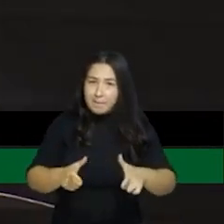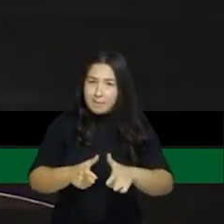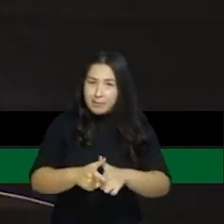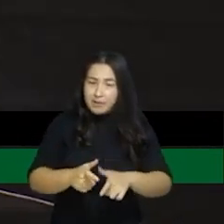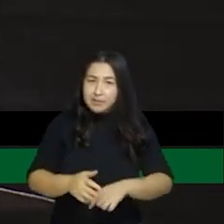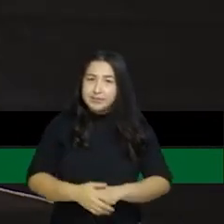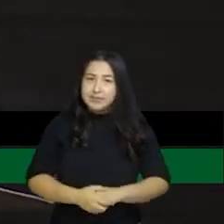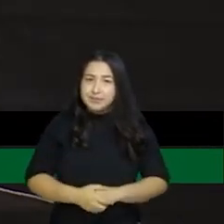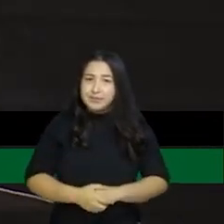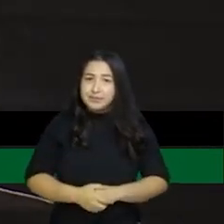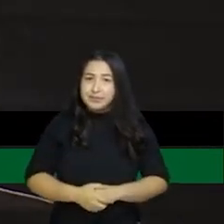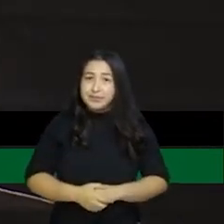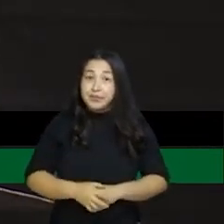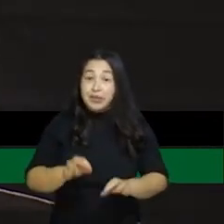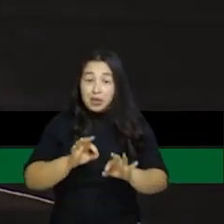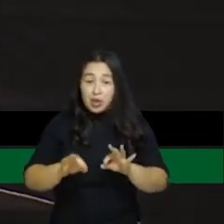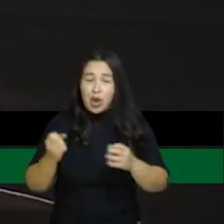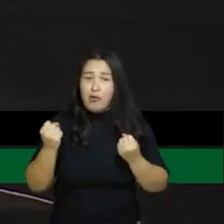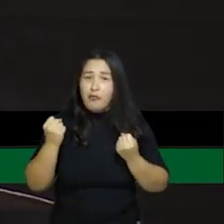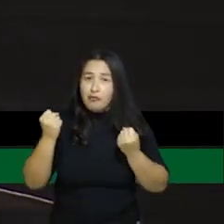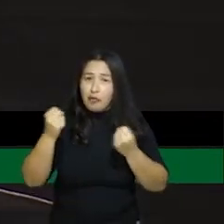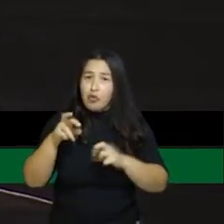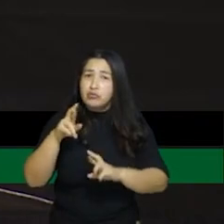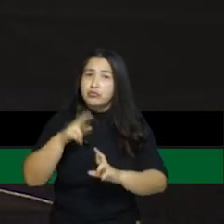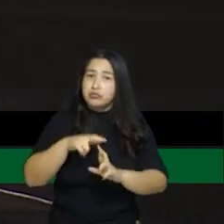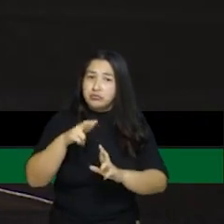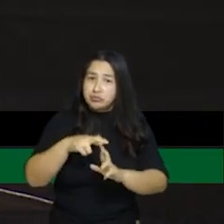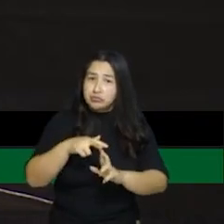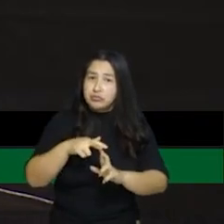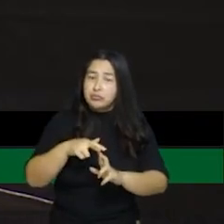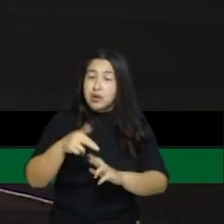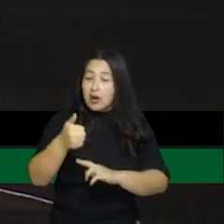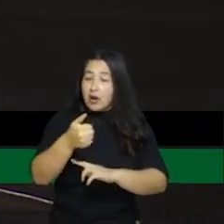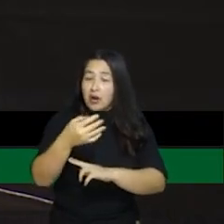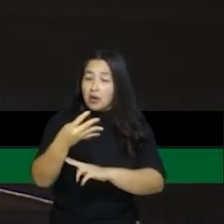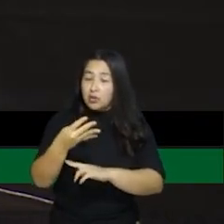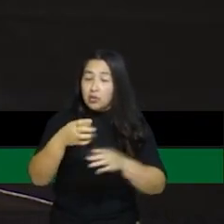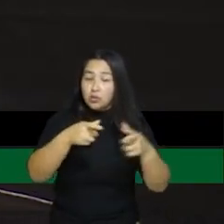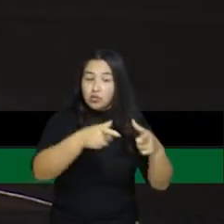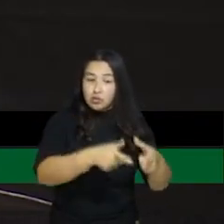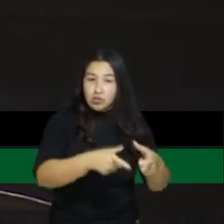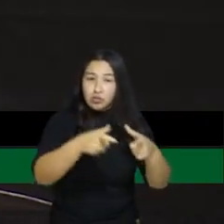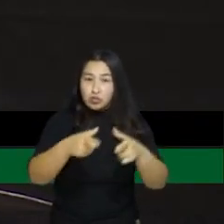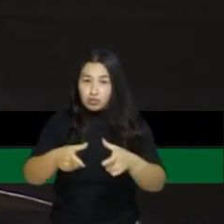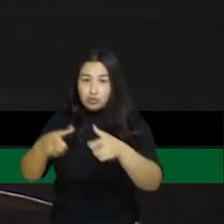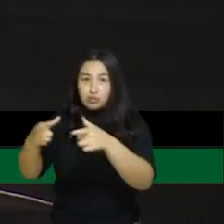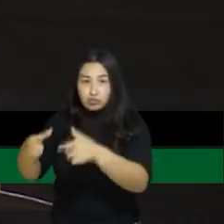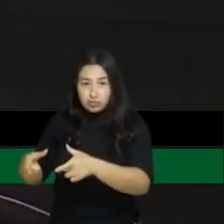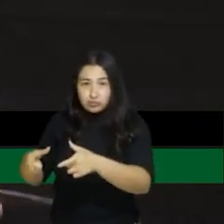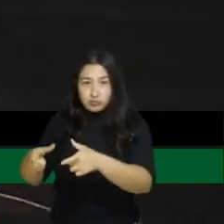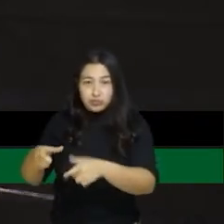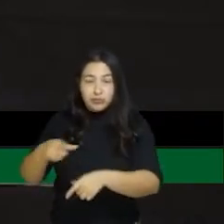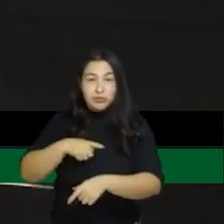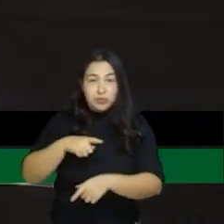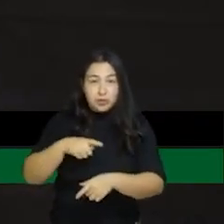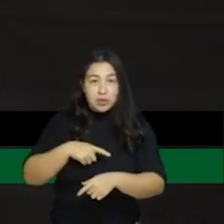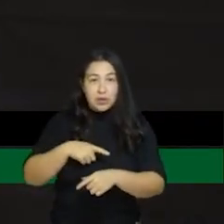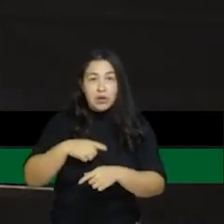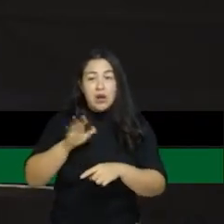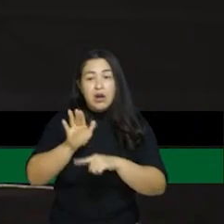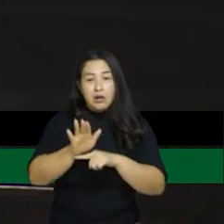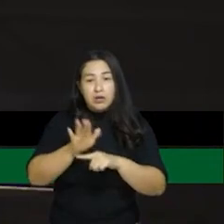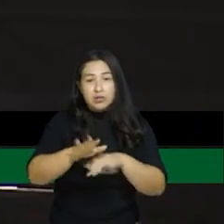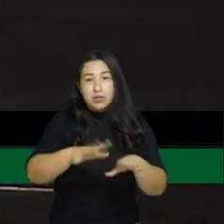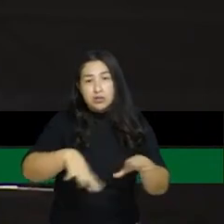Uma entidade forte e representativa, com 14 núcleos setoriais e com um grande impacto na